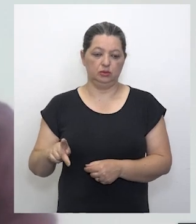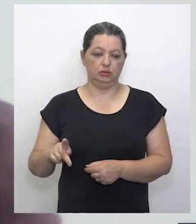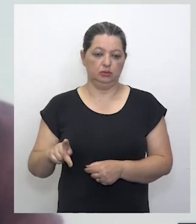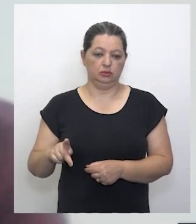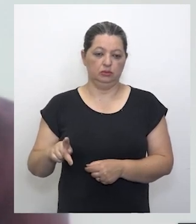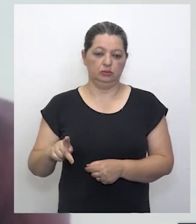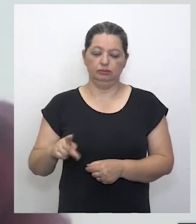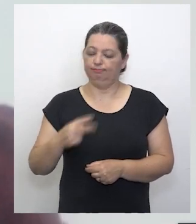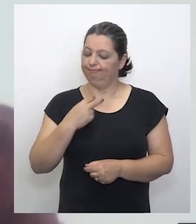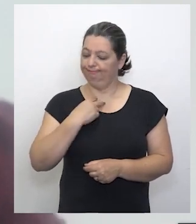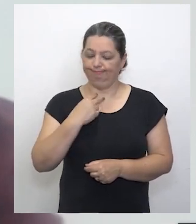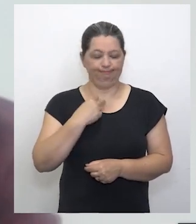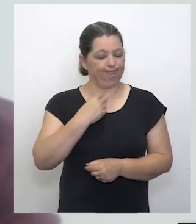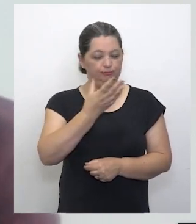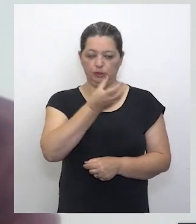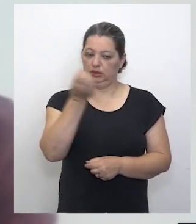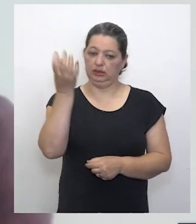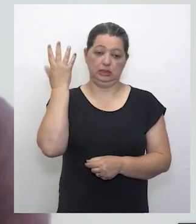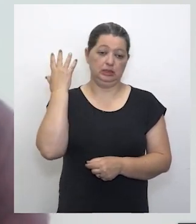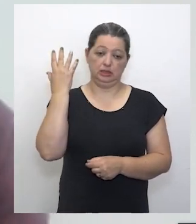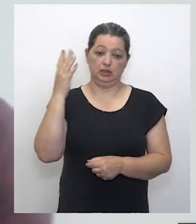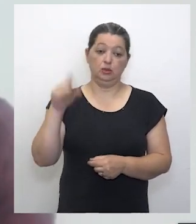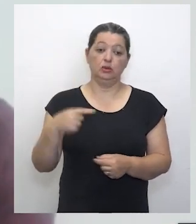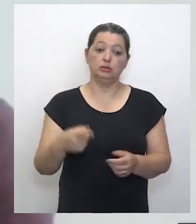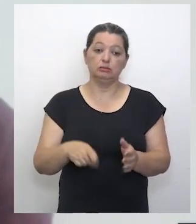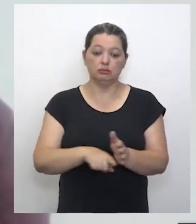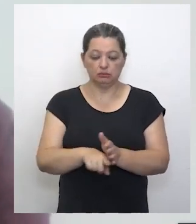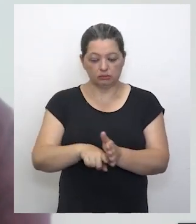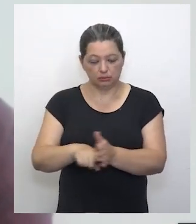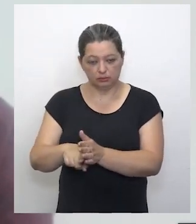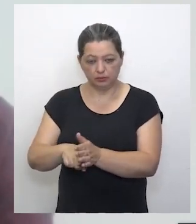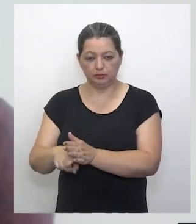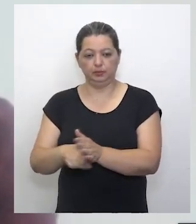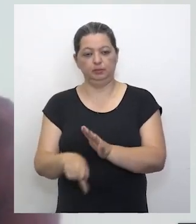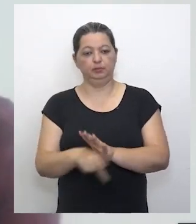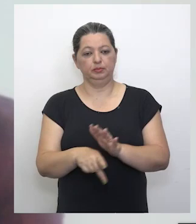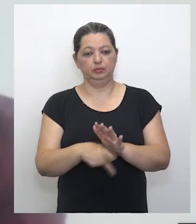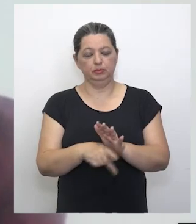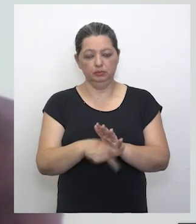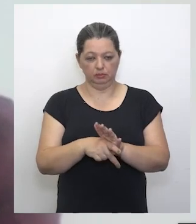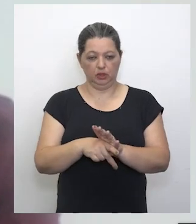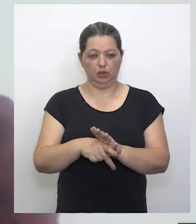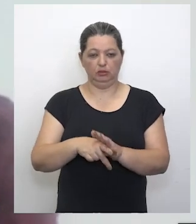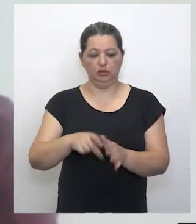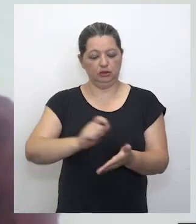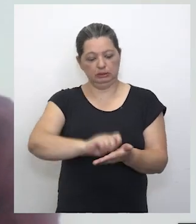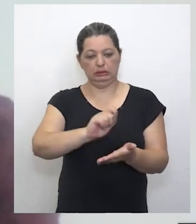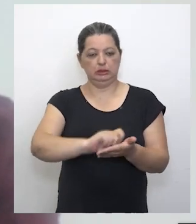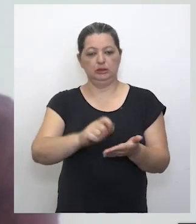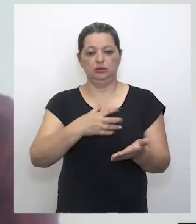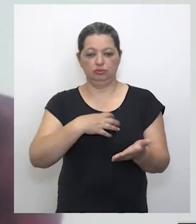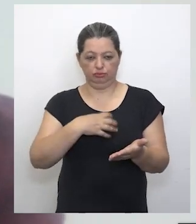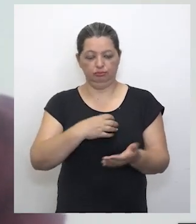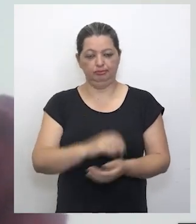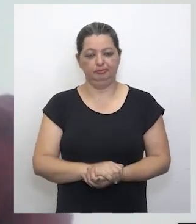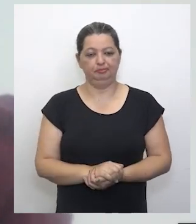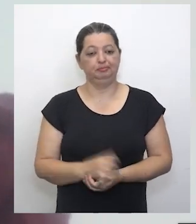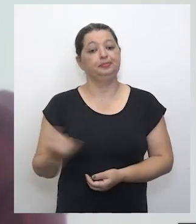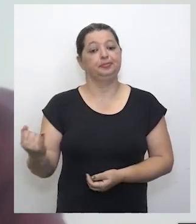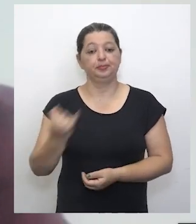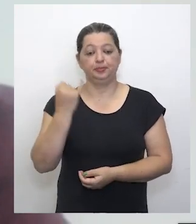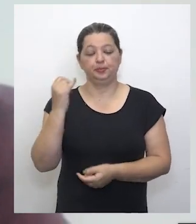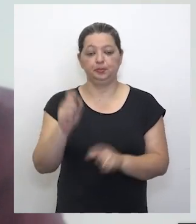deve se esquecer ao realizar a sondagem de hipóteses de escrita, né? Então, vamos retomar alguns pontos